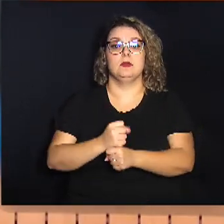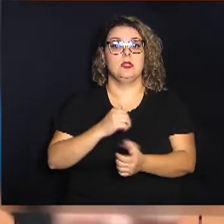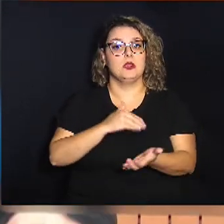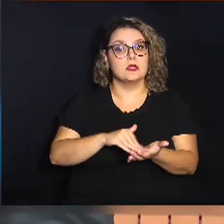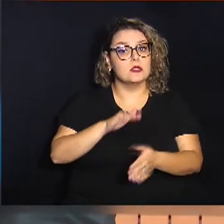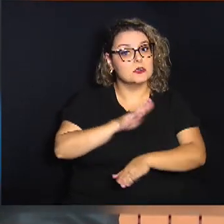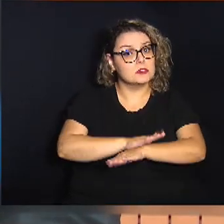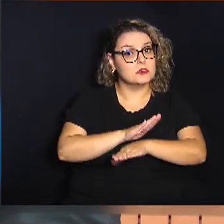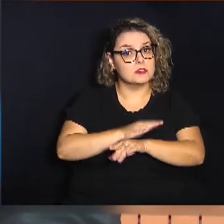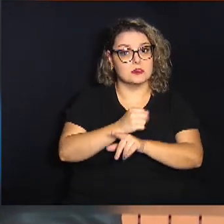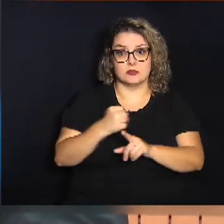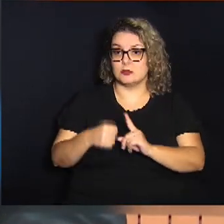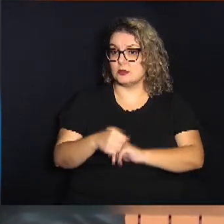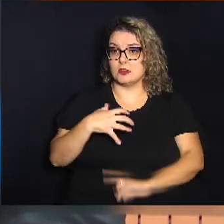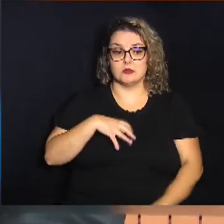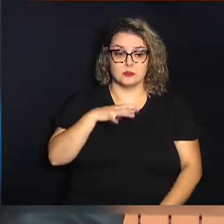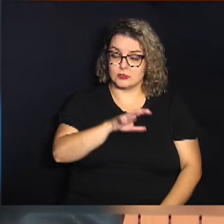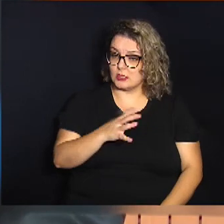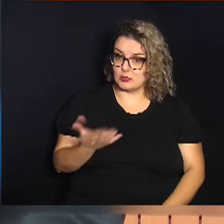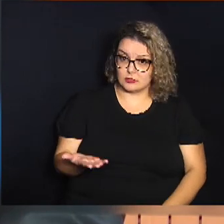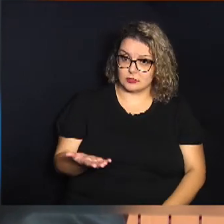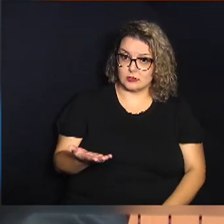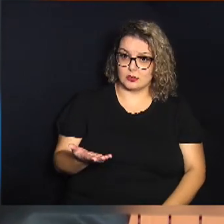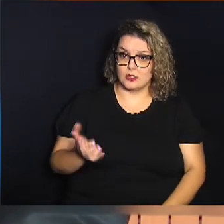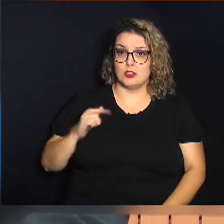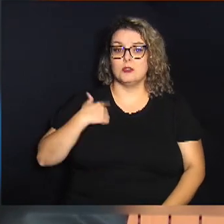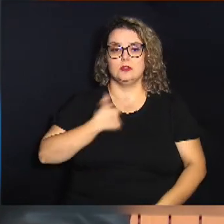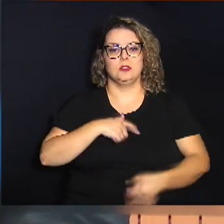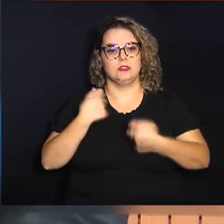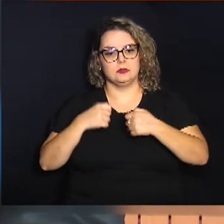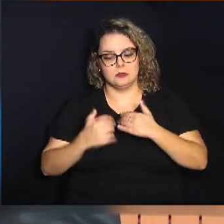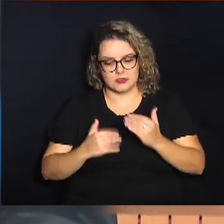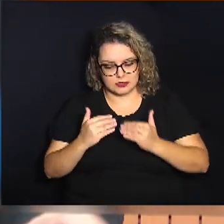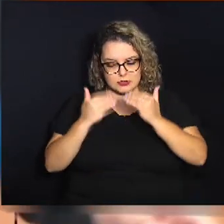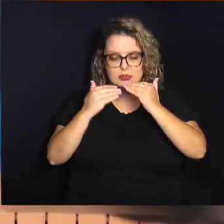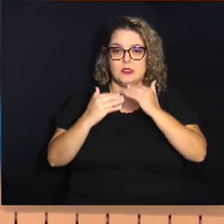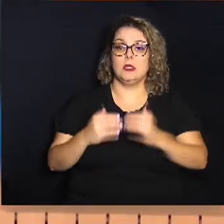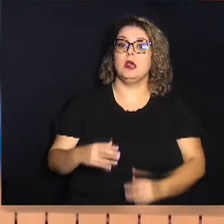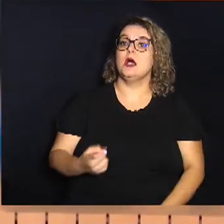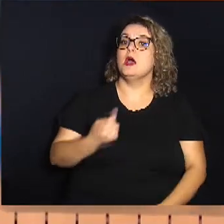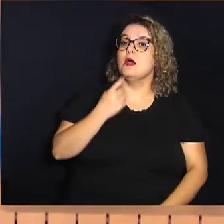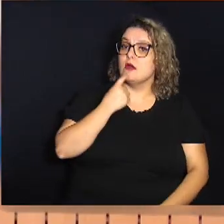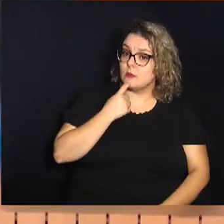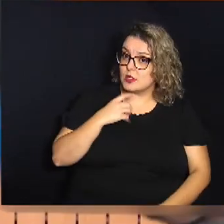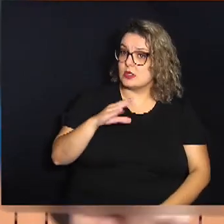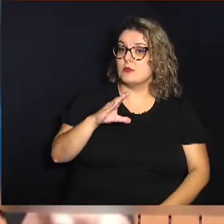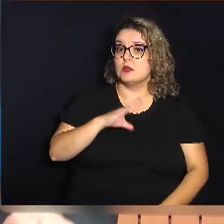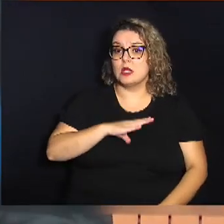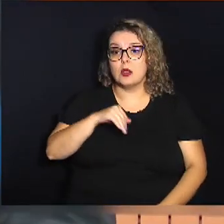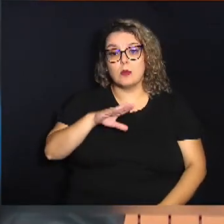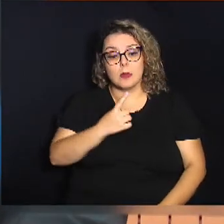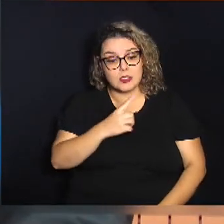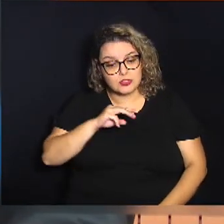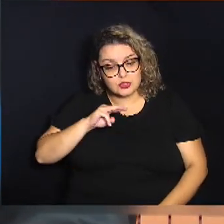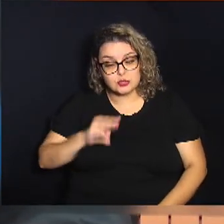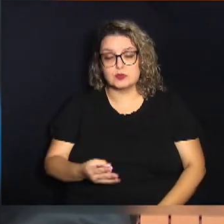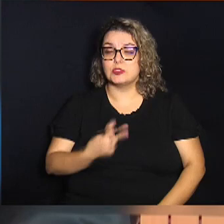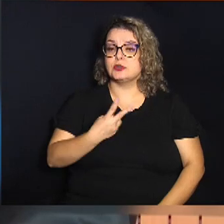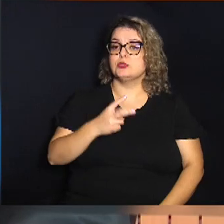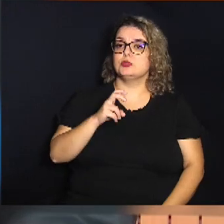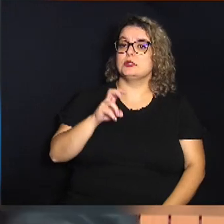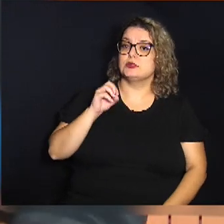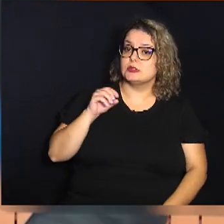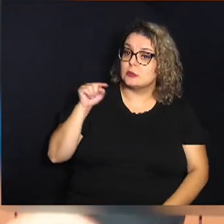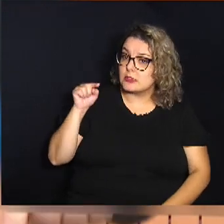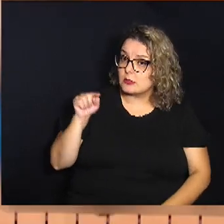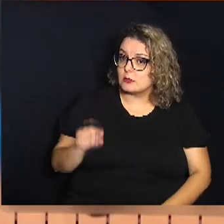Assistência Social está do jeito que está. Ou seja, nós precisamos desenvolver. Campinas se tornou uma cidade com mais de 1 milhão e 250 mil